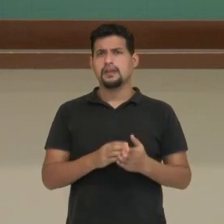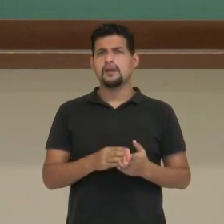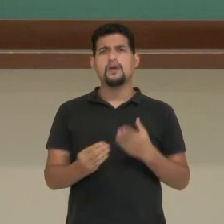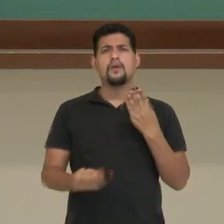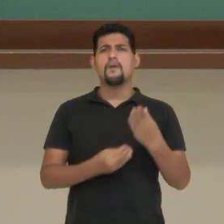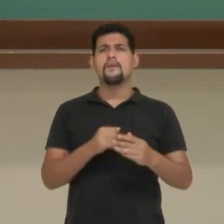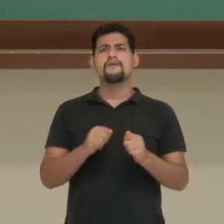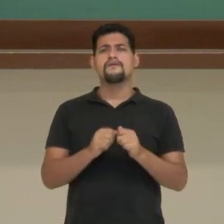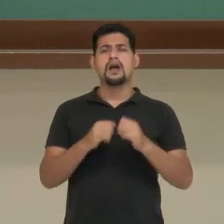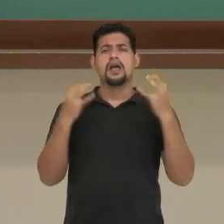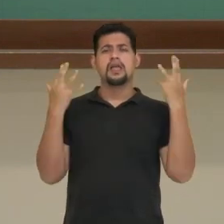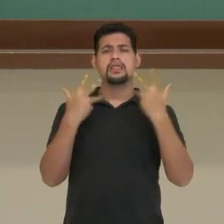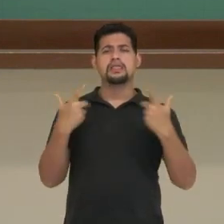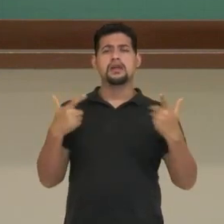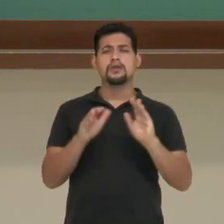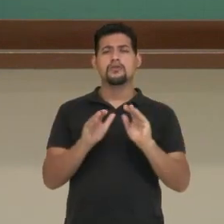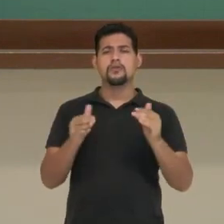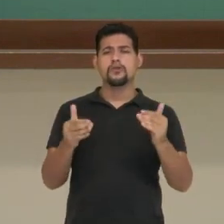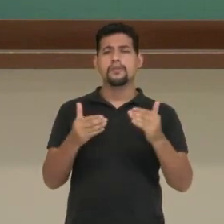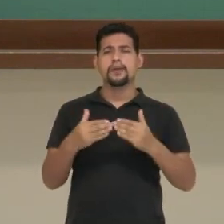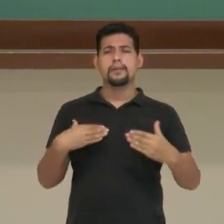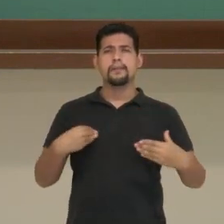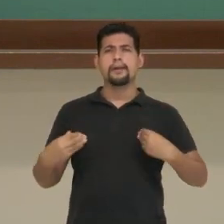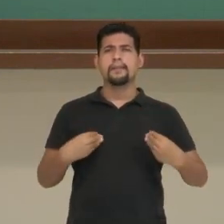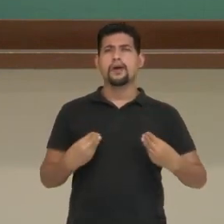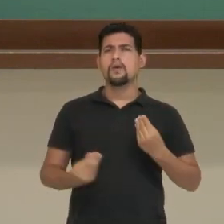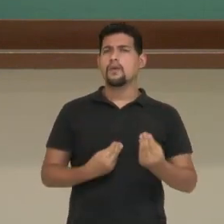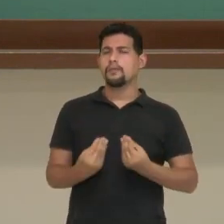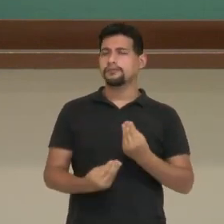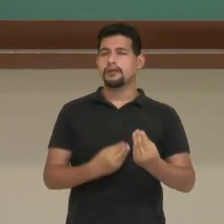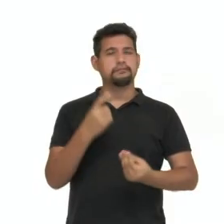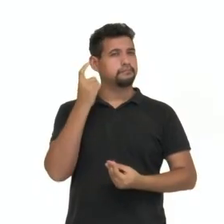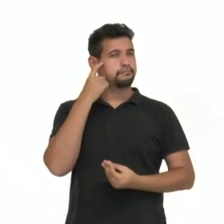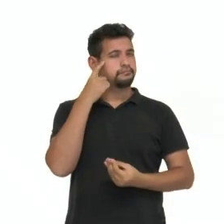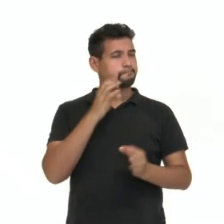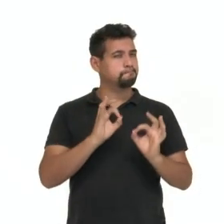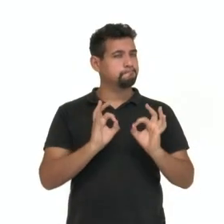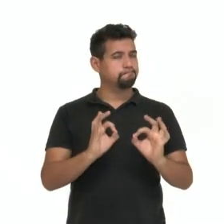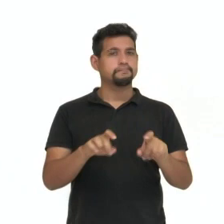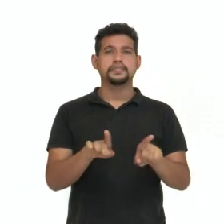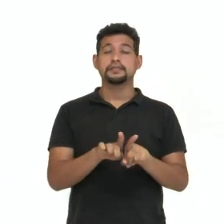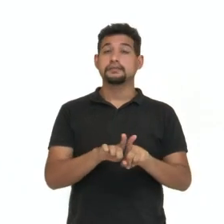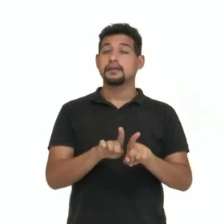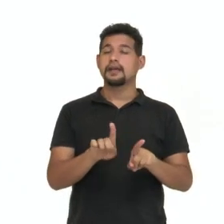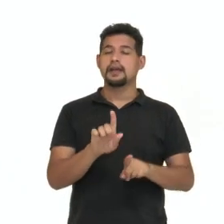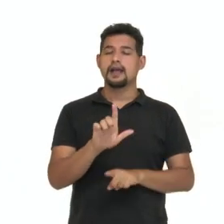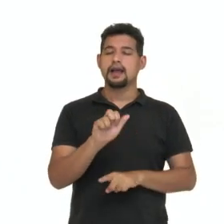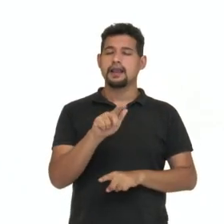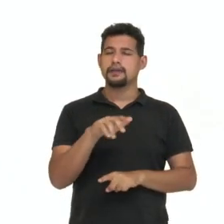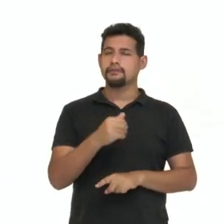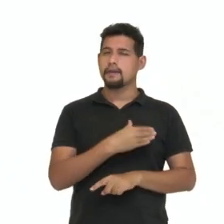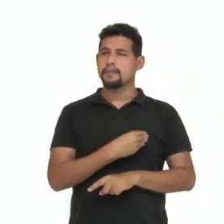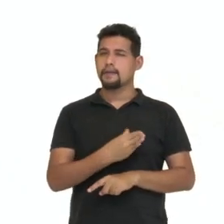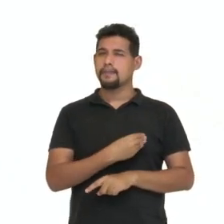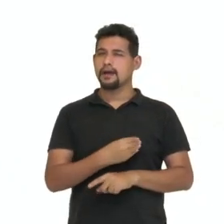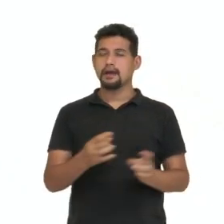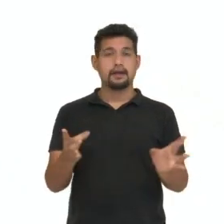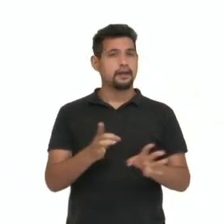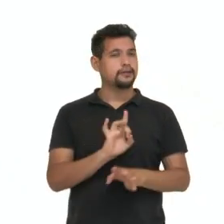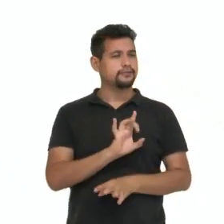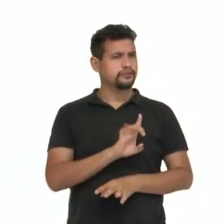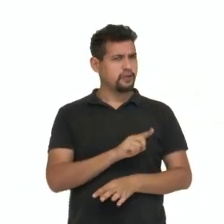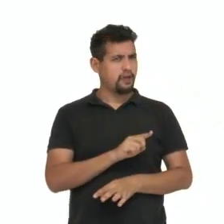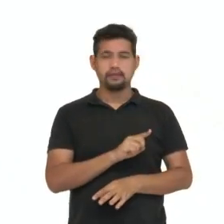esses animais estarem no grupo dos mamíferos, né? Então, se você pensou justamente a glândula mamária, sim, não é só